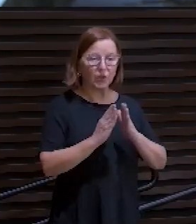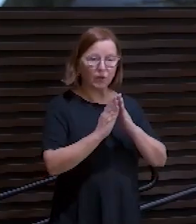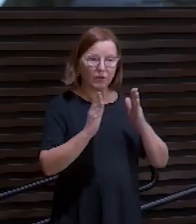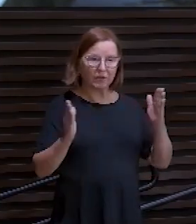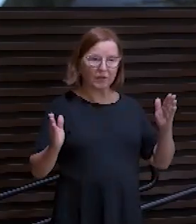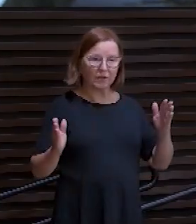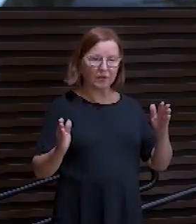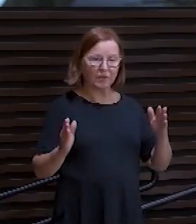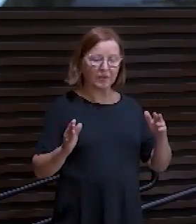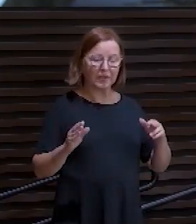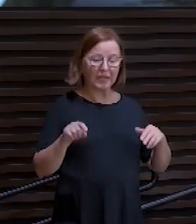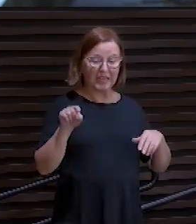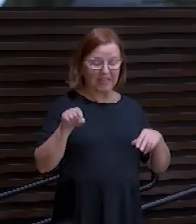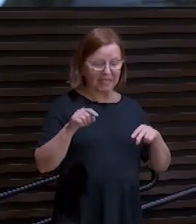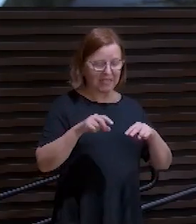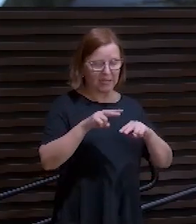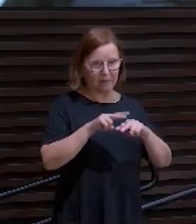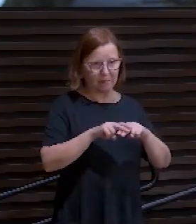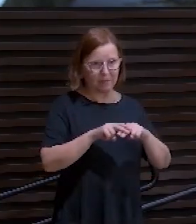foi próspero.